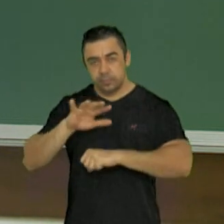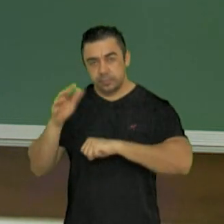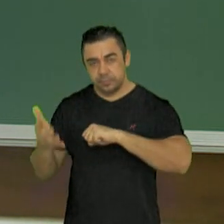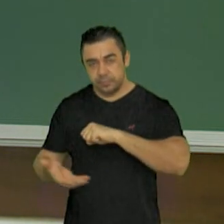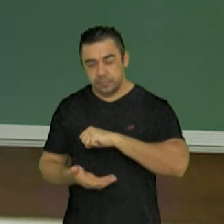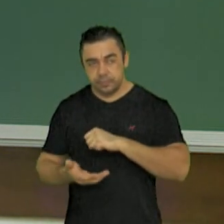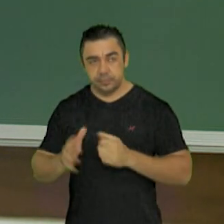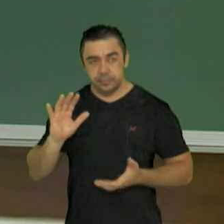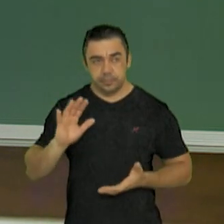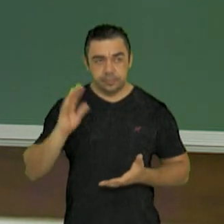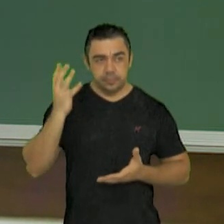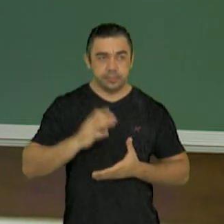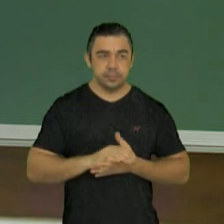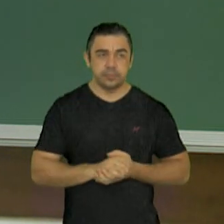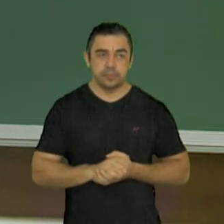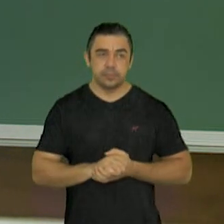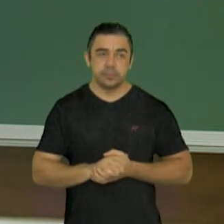né?